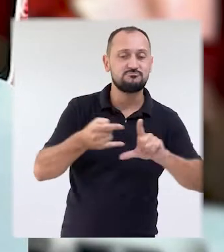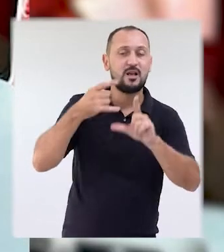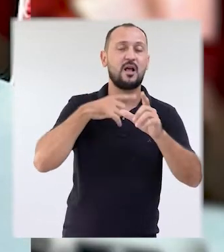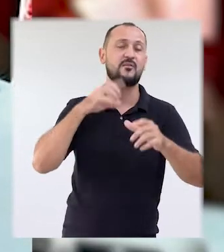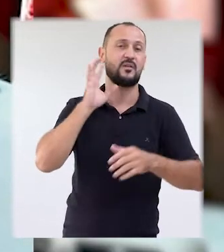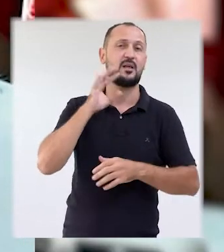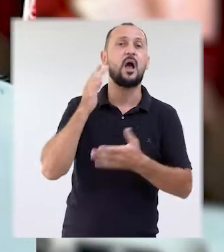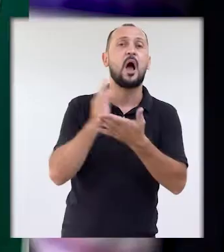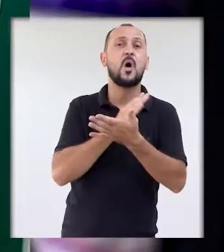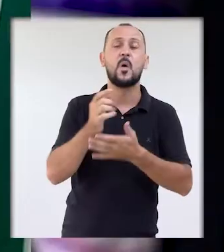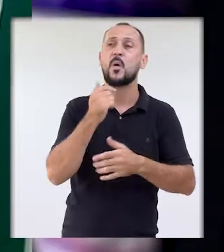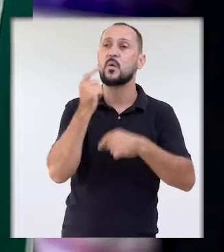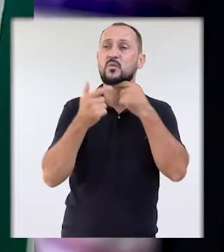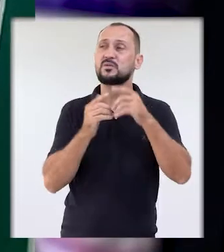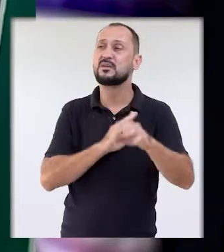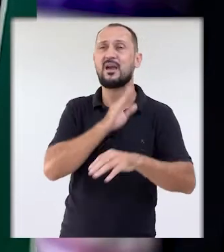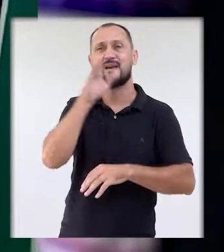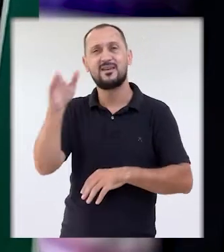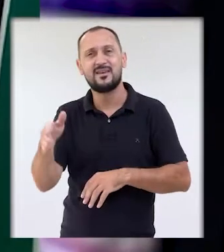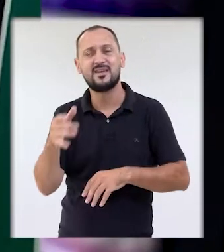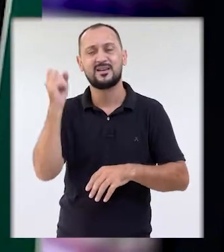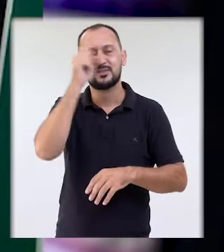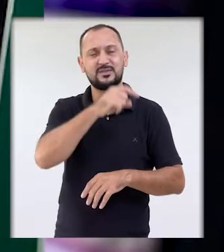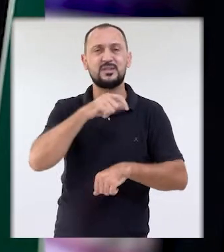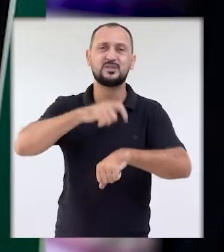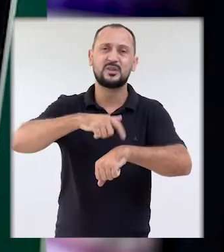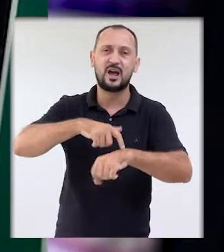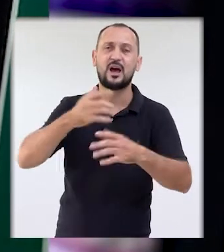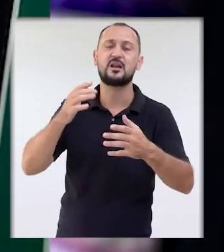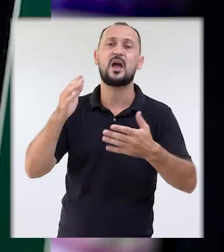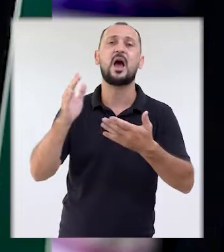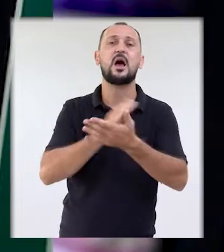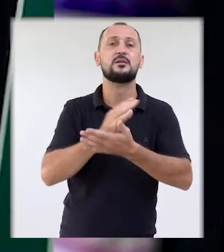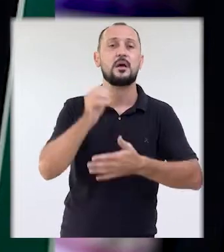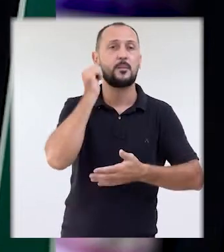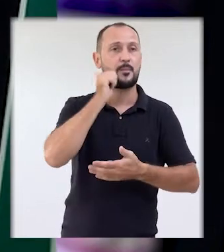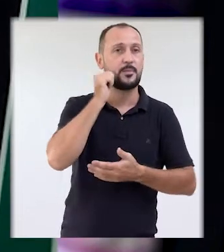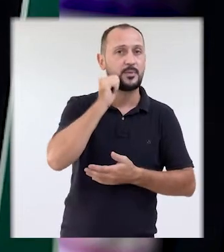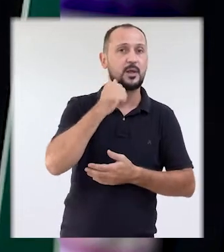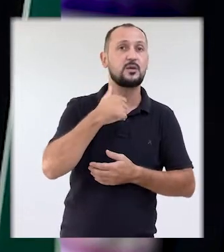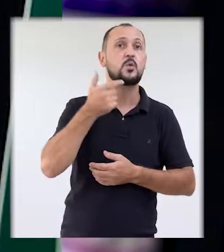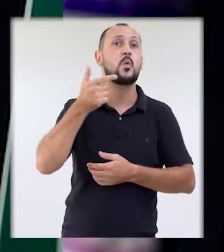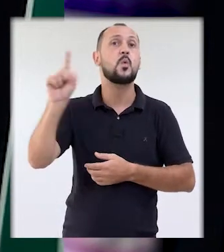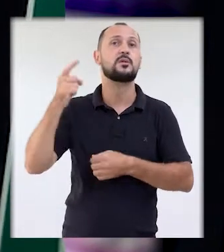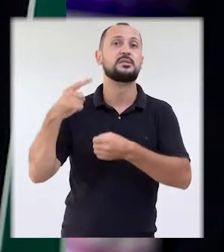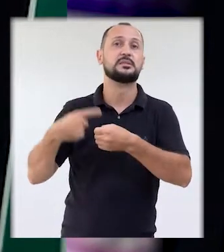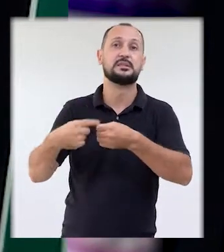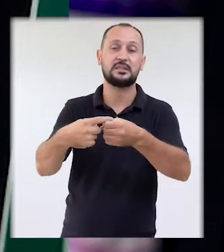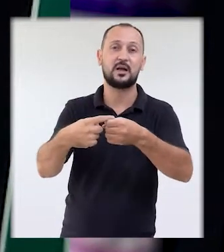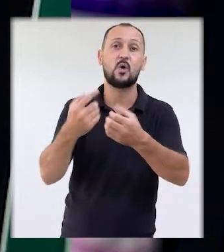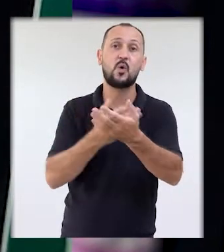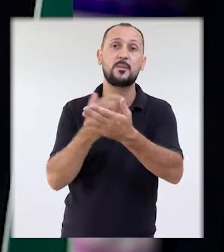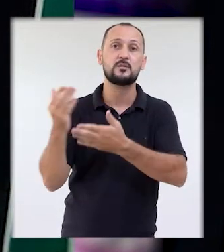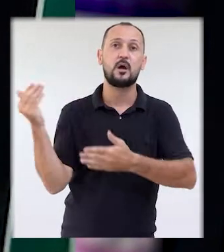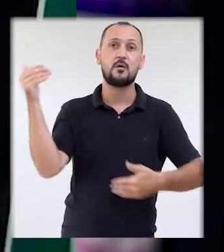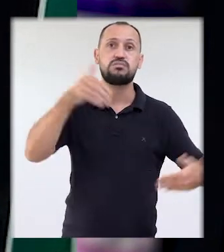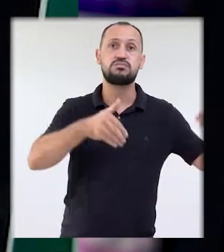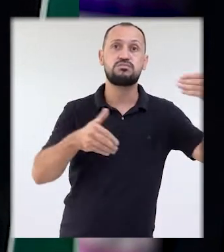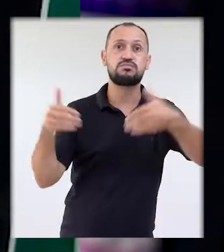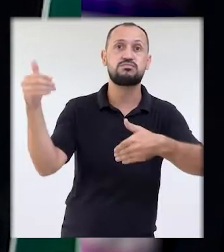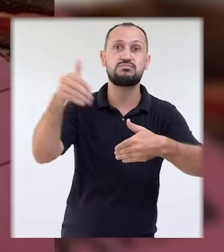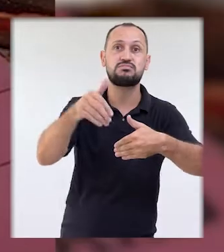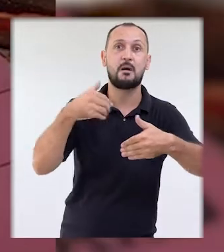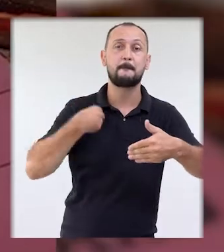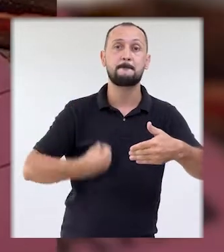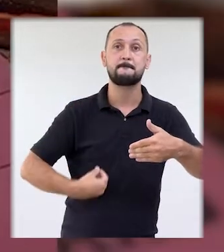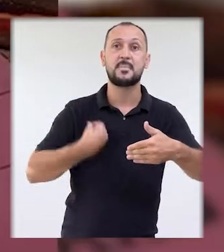legal, porque algumas meninas que não conseguiam ir aos encontros, ou até meninas que moram em outras cidades, também